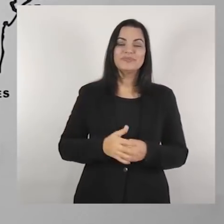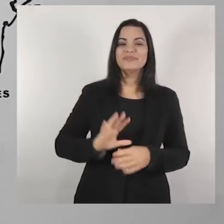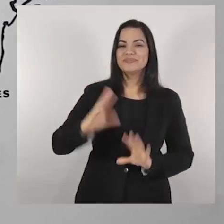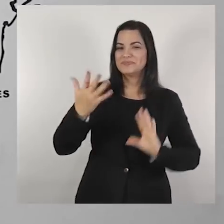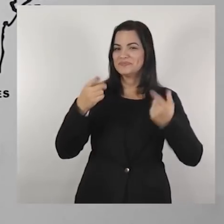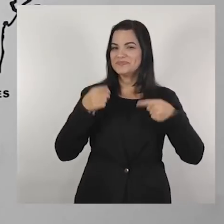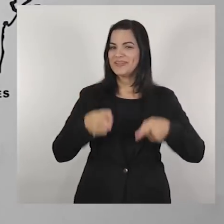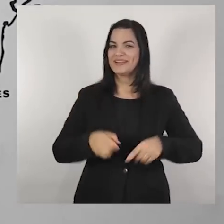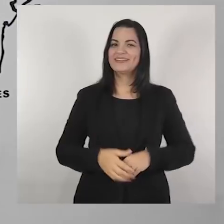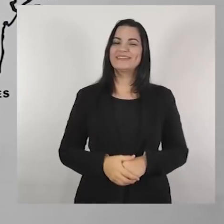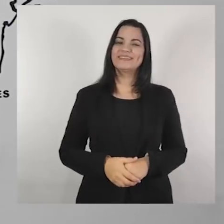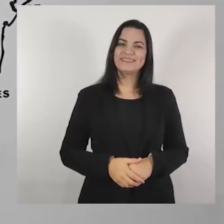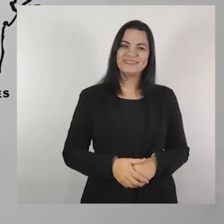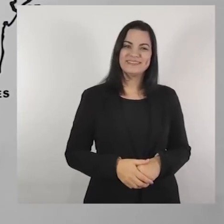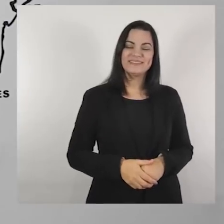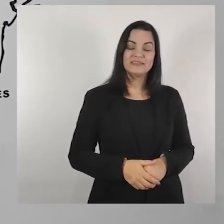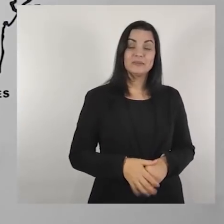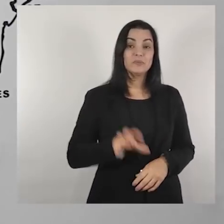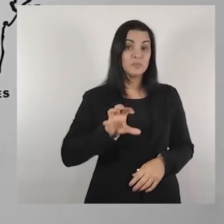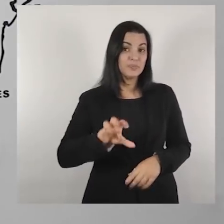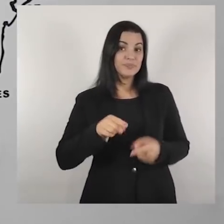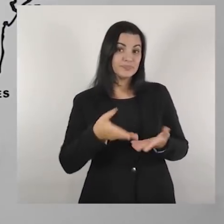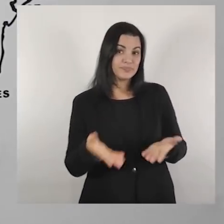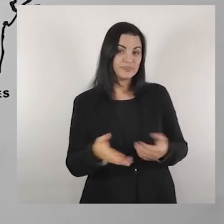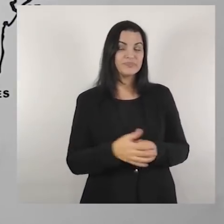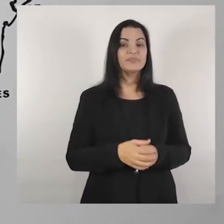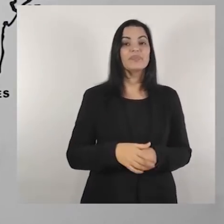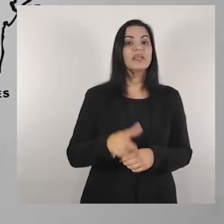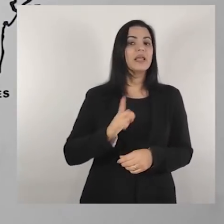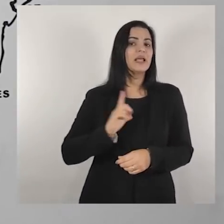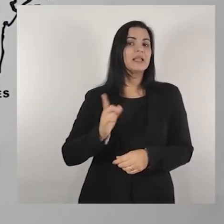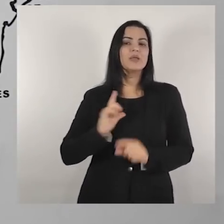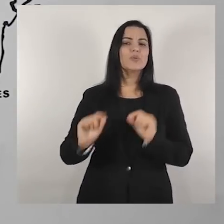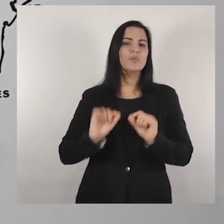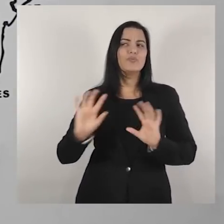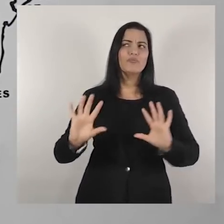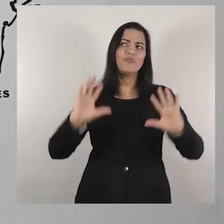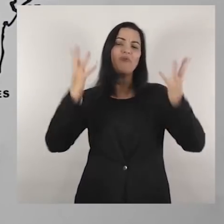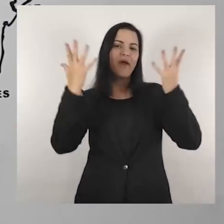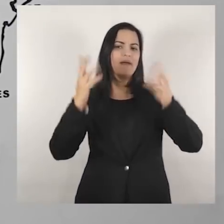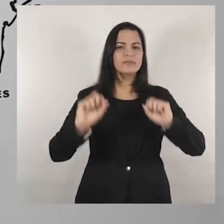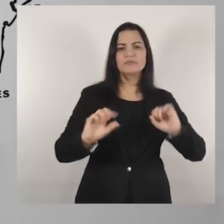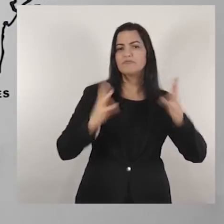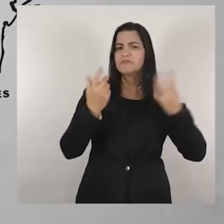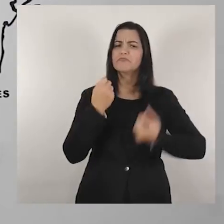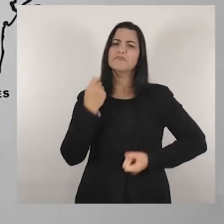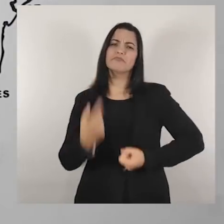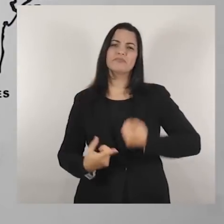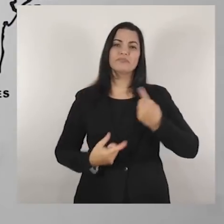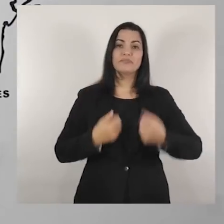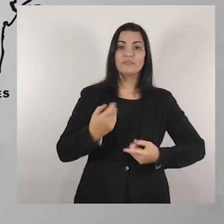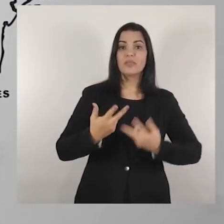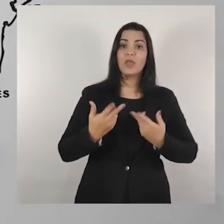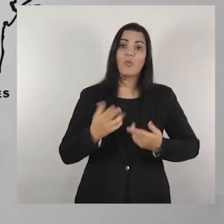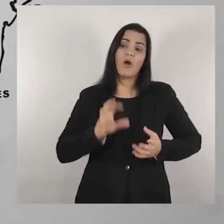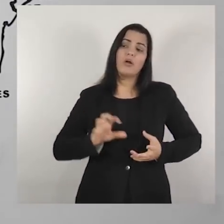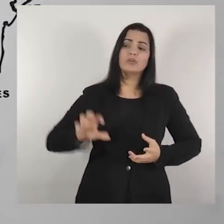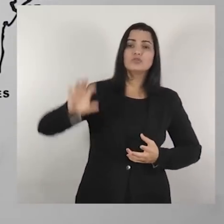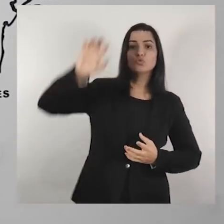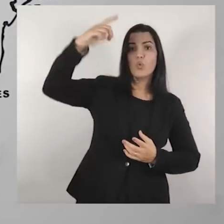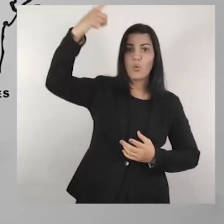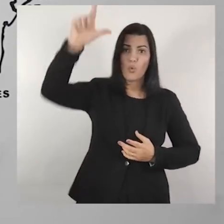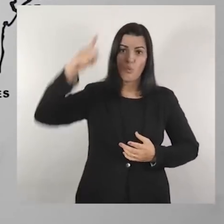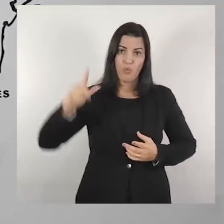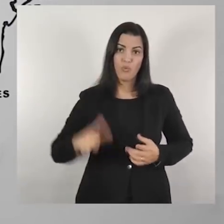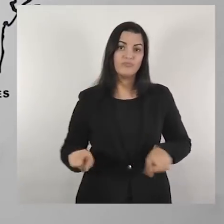cultural acontecendo por ali. A região, ela tem algumas festas, assim como acontece em